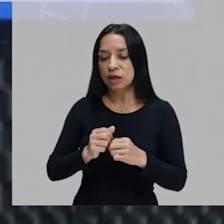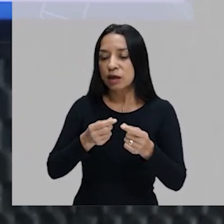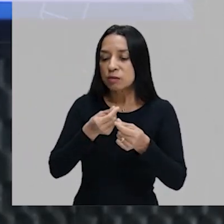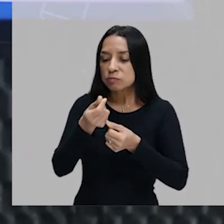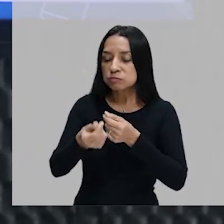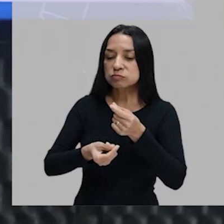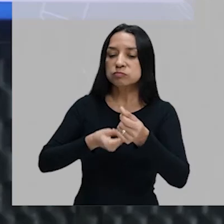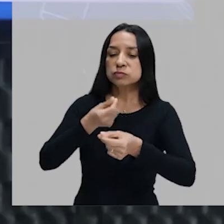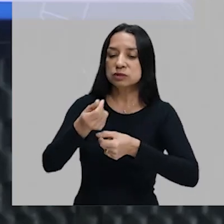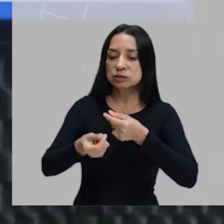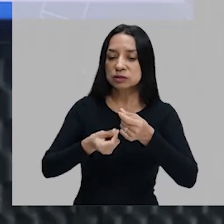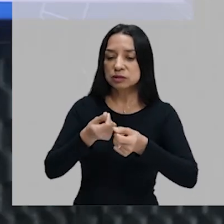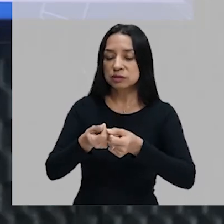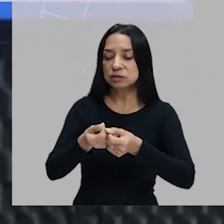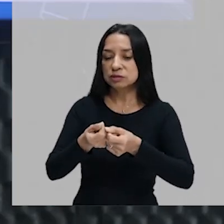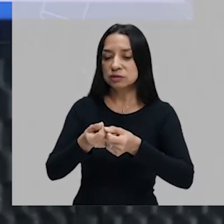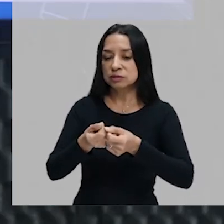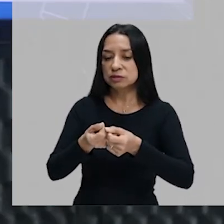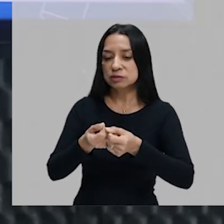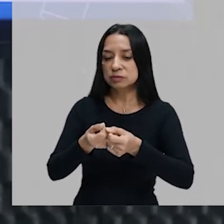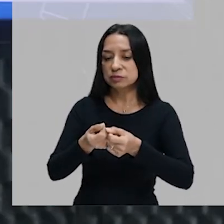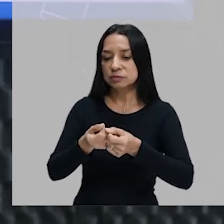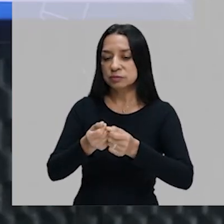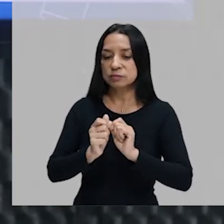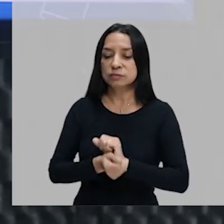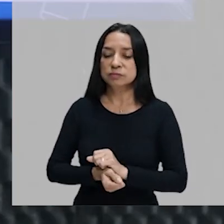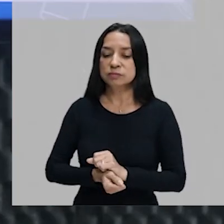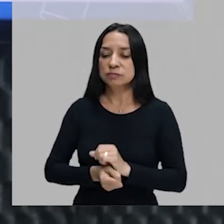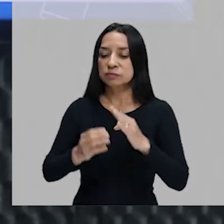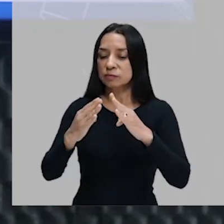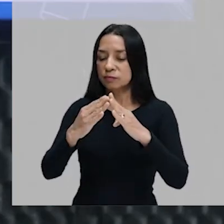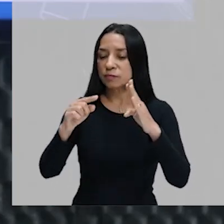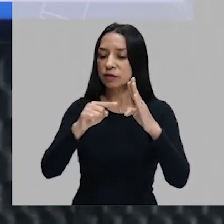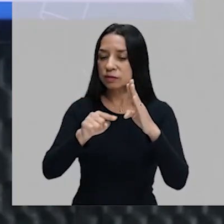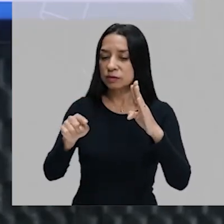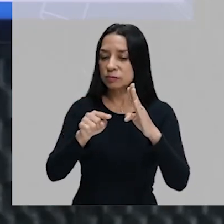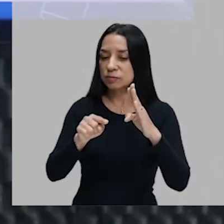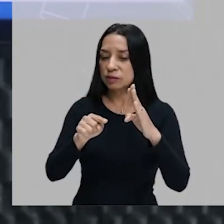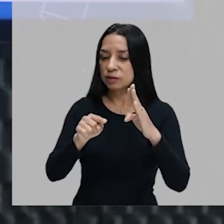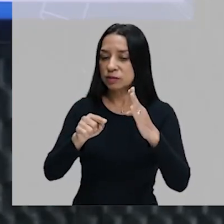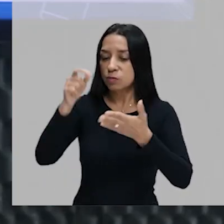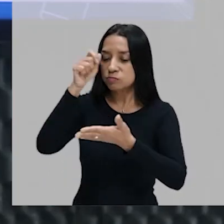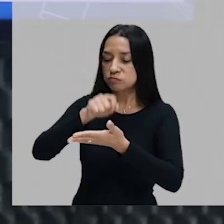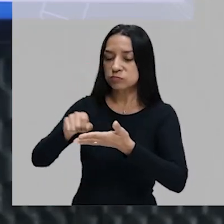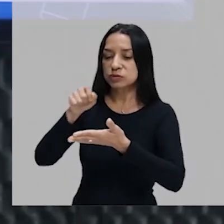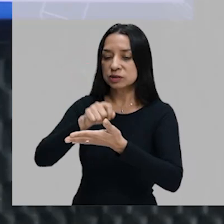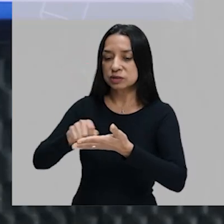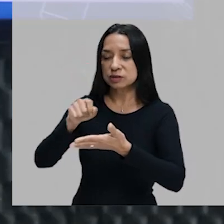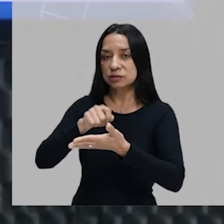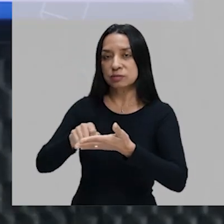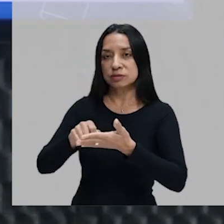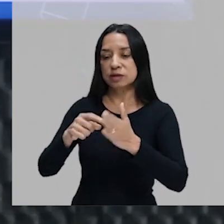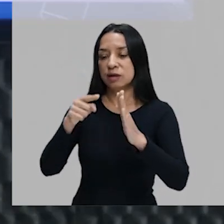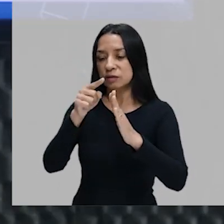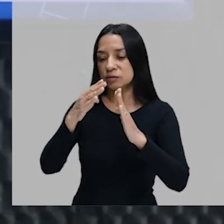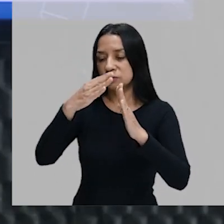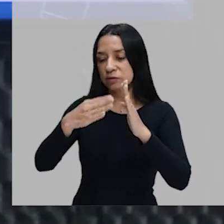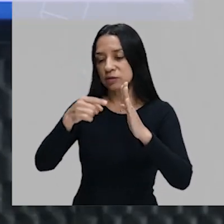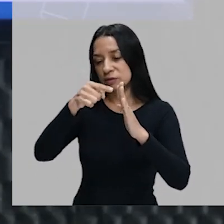comerciantes, estão evidentemente no corpo dessa pirâmide, e até os escribas. Os escribas estão